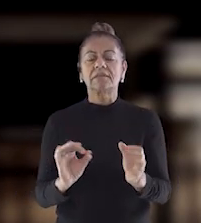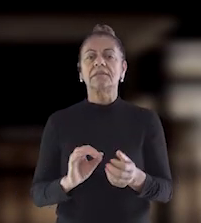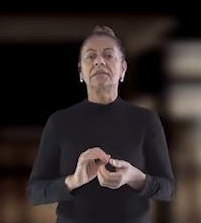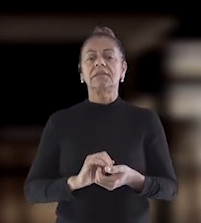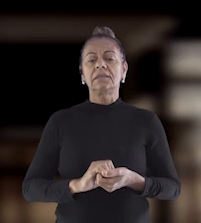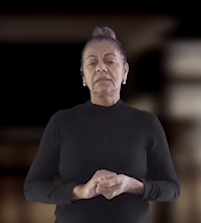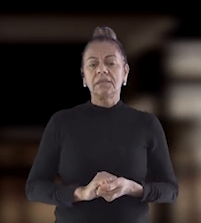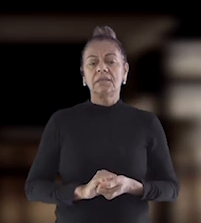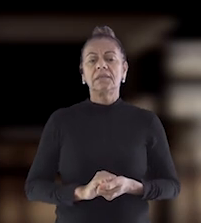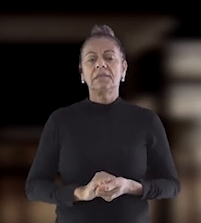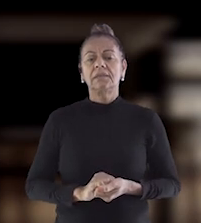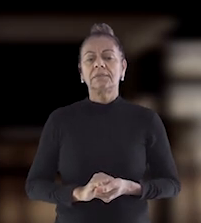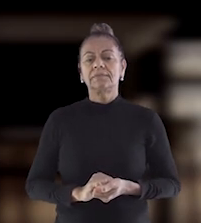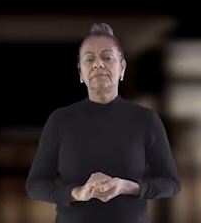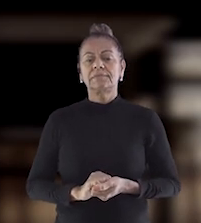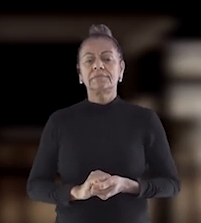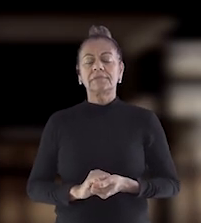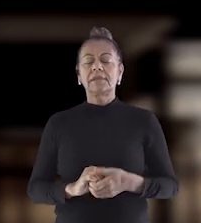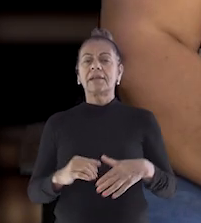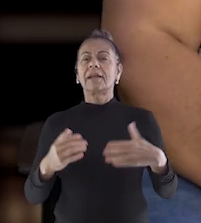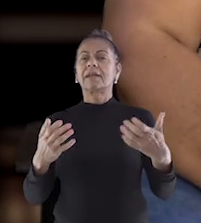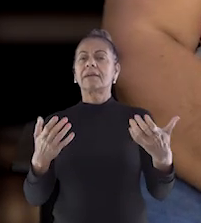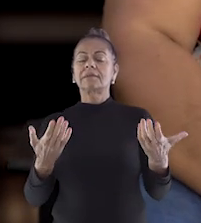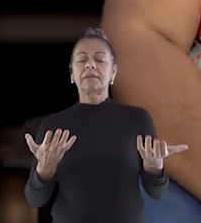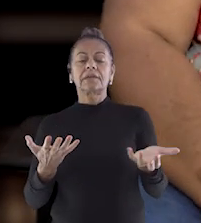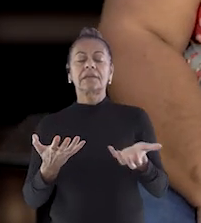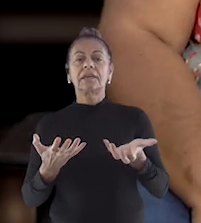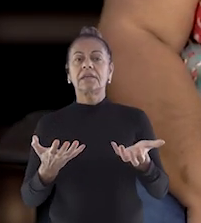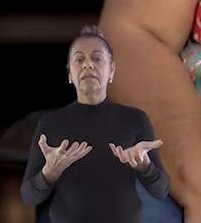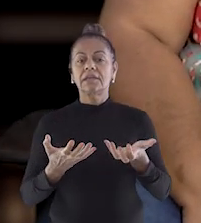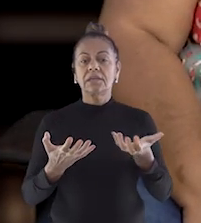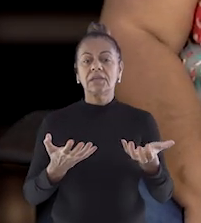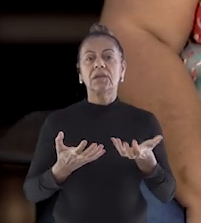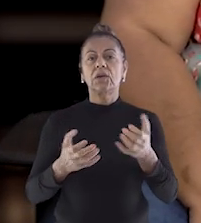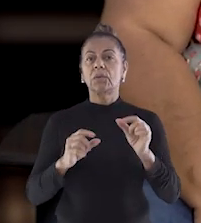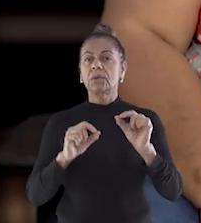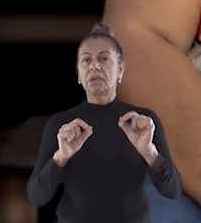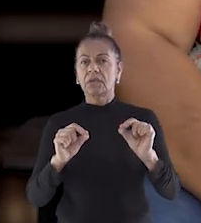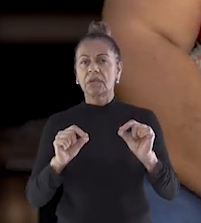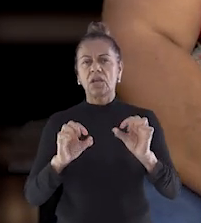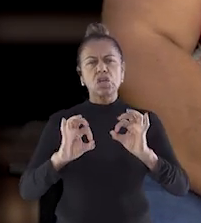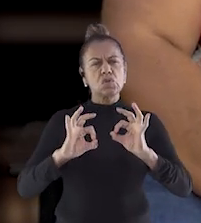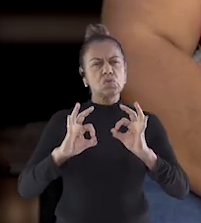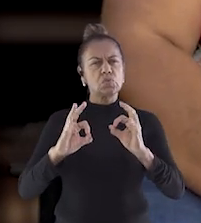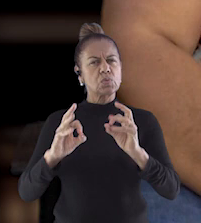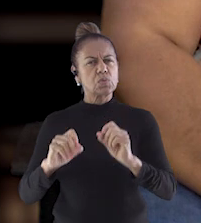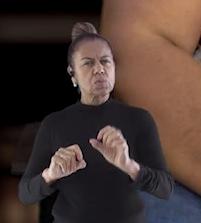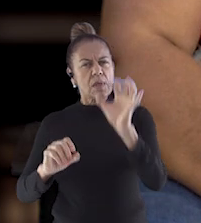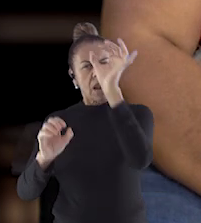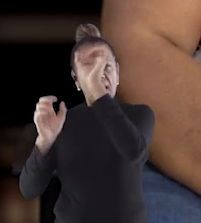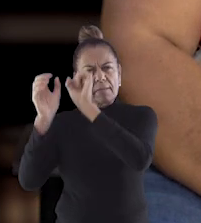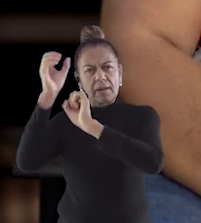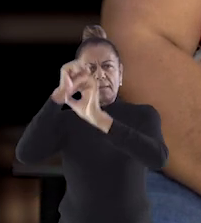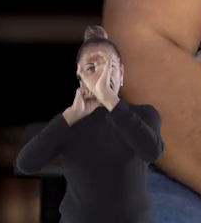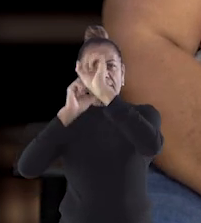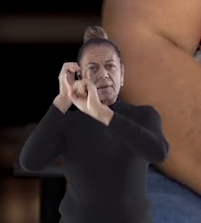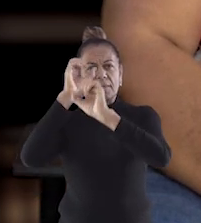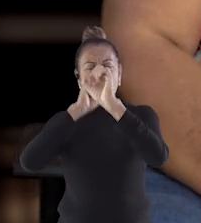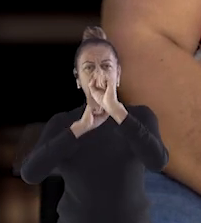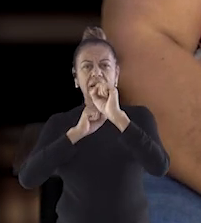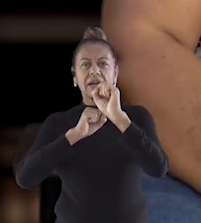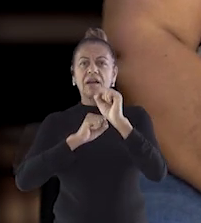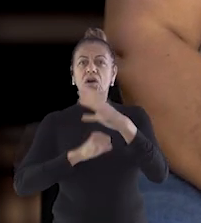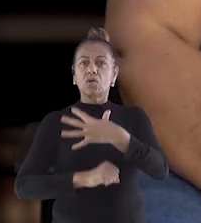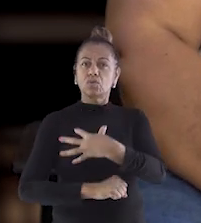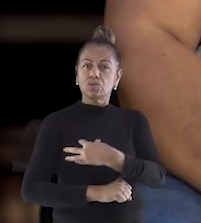Na verdade, ela não teve estudo. E ela queria, assim, passar, tadinha, um pouco do que ela sabia pra